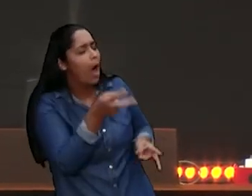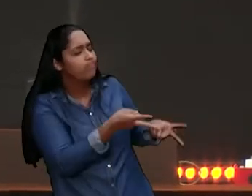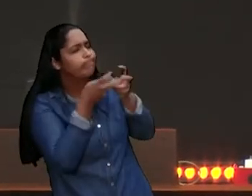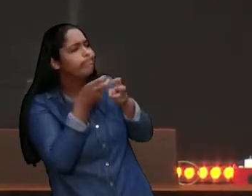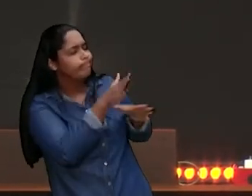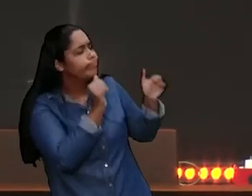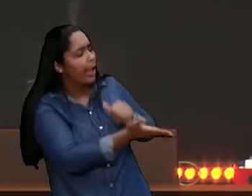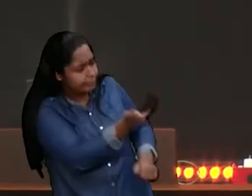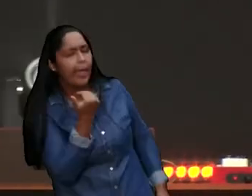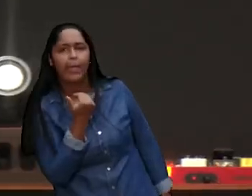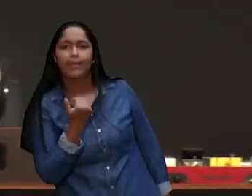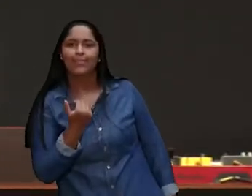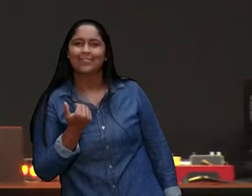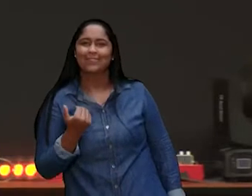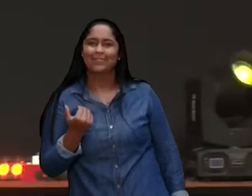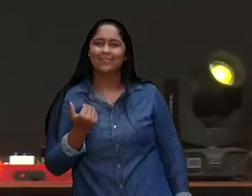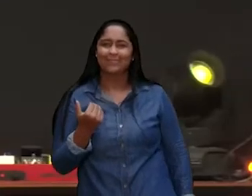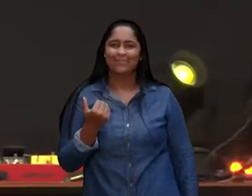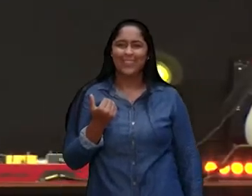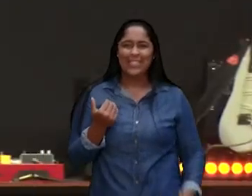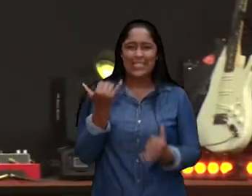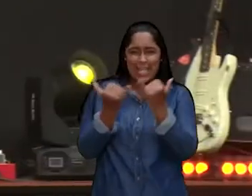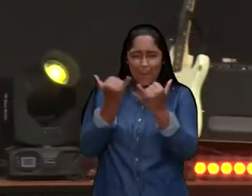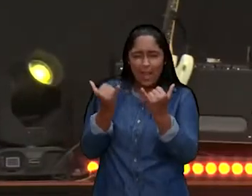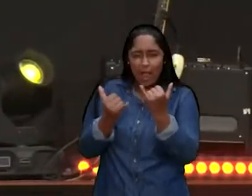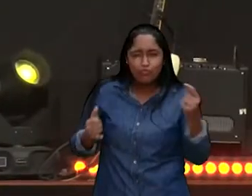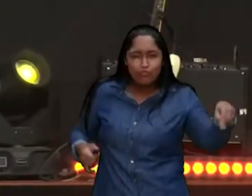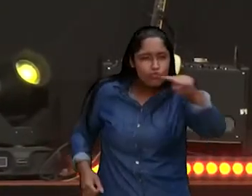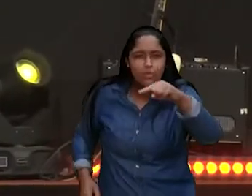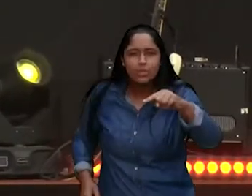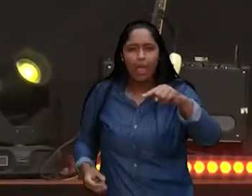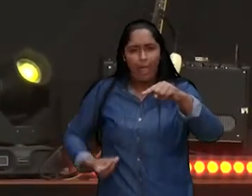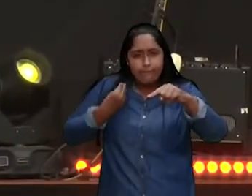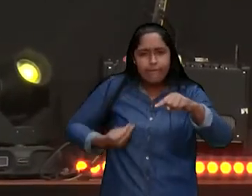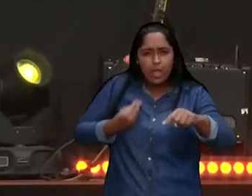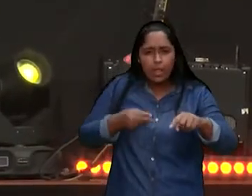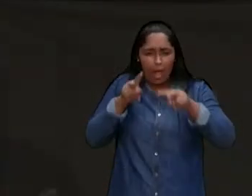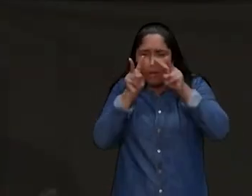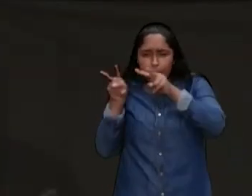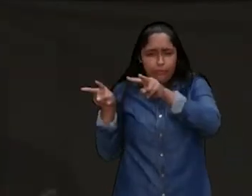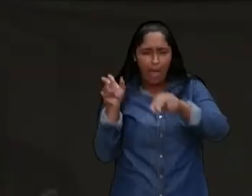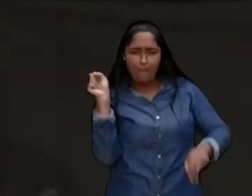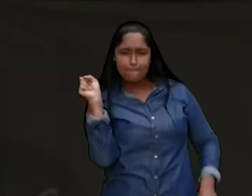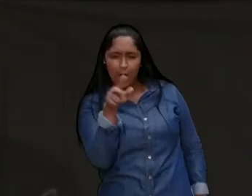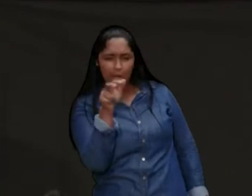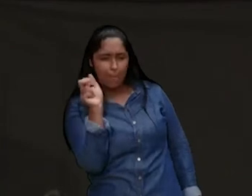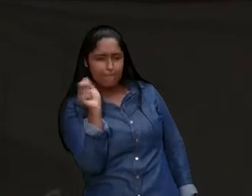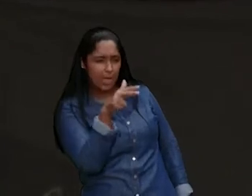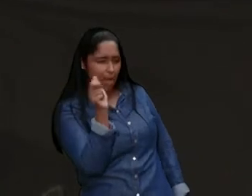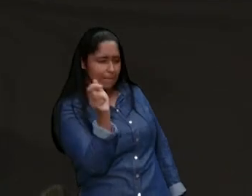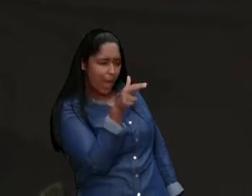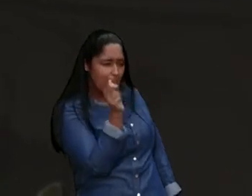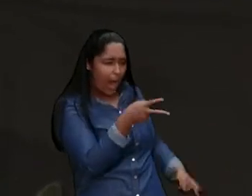encurvada Oi Será que você tá anotando as pessoas encurvadas no seu caminho Oi Será que você está notando as